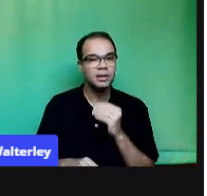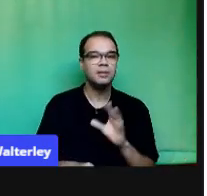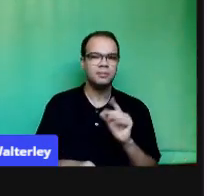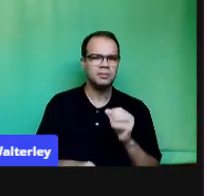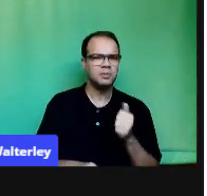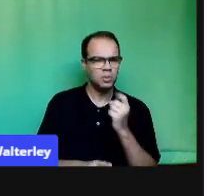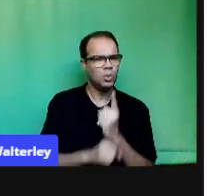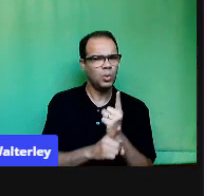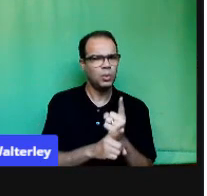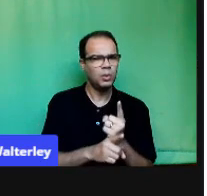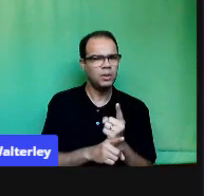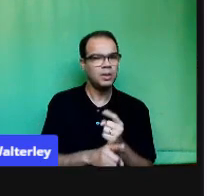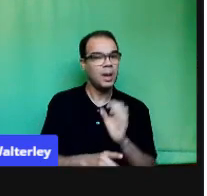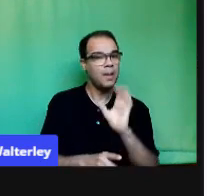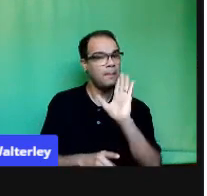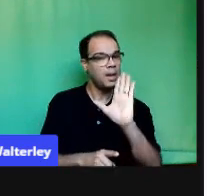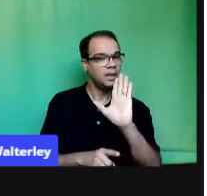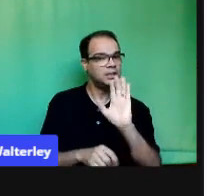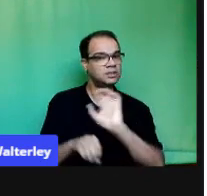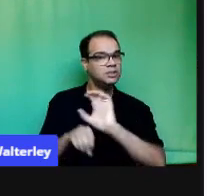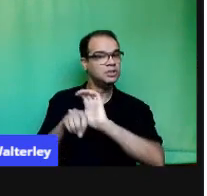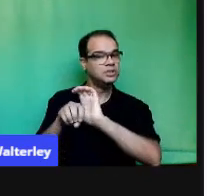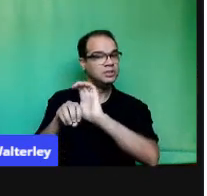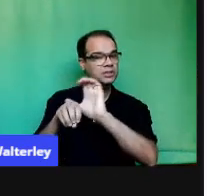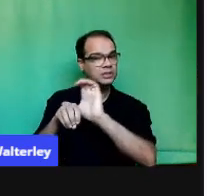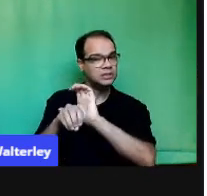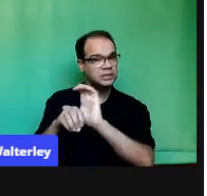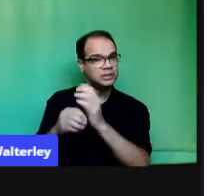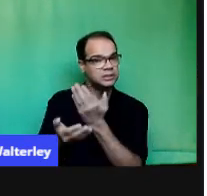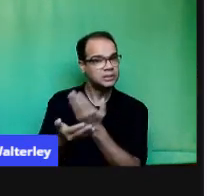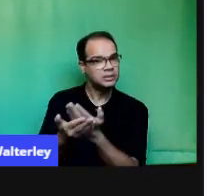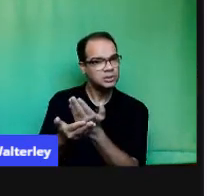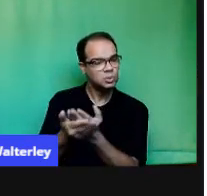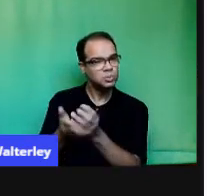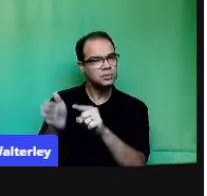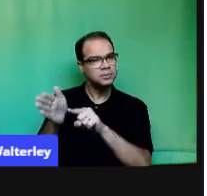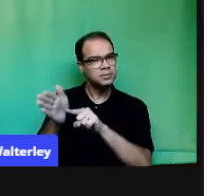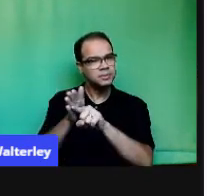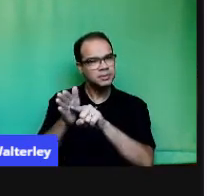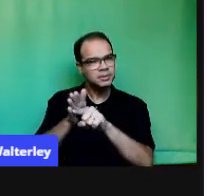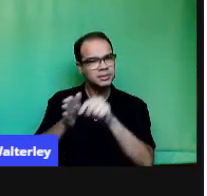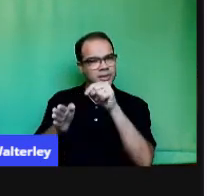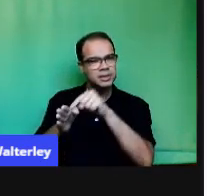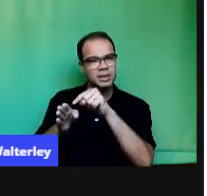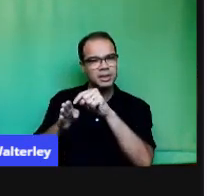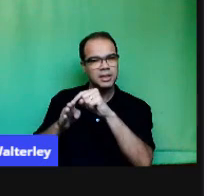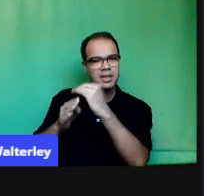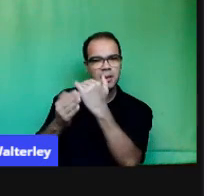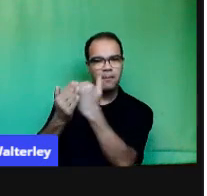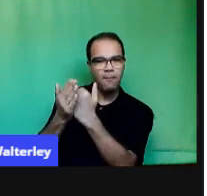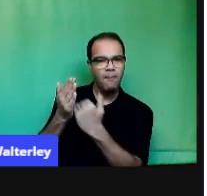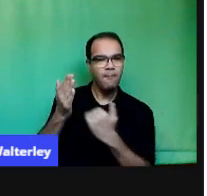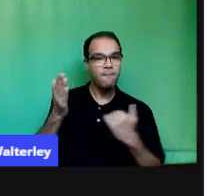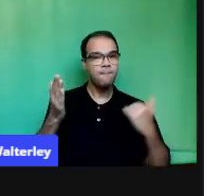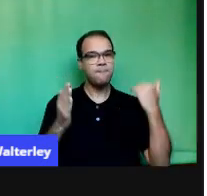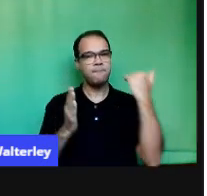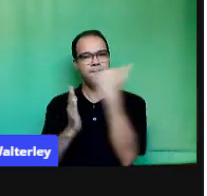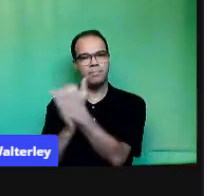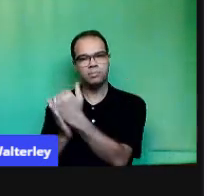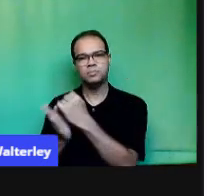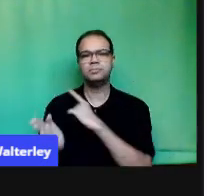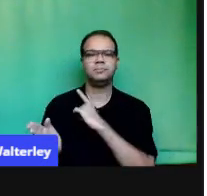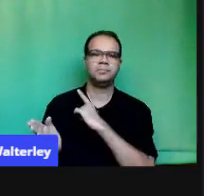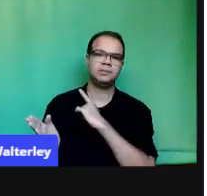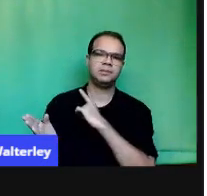está um passinho à frente e é esse passo que a gente quer dar com vocês aqui hoje, tá? Então, nós